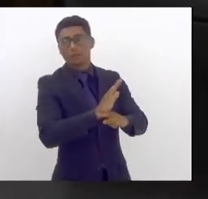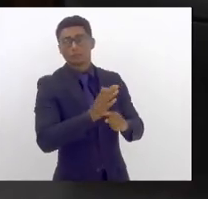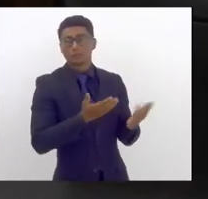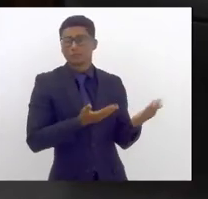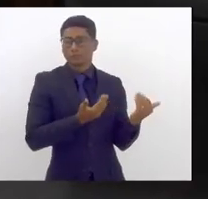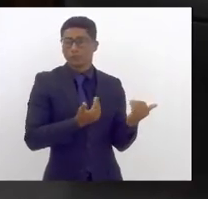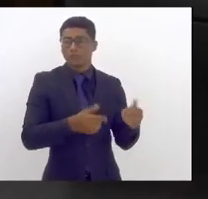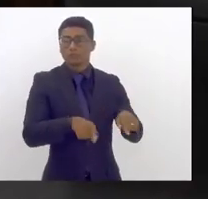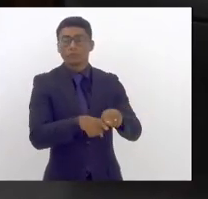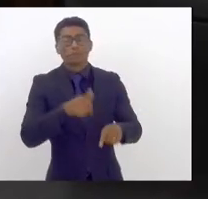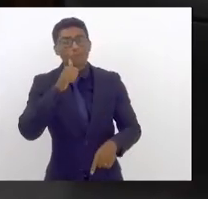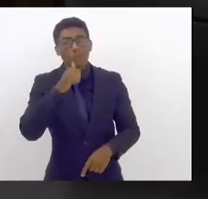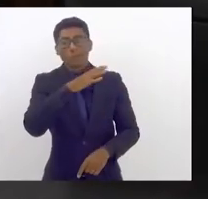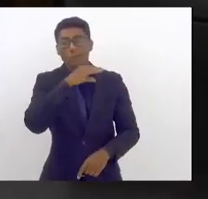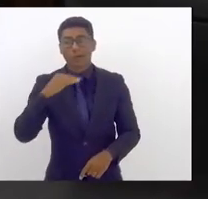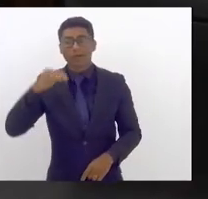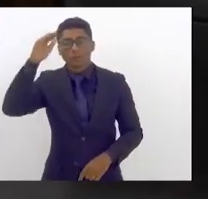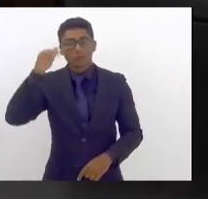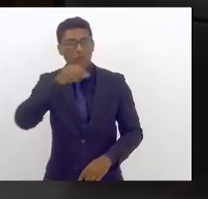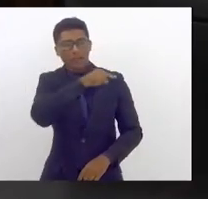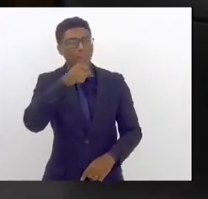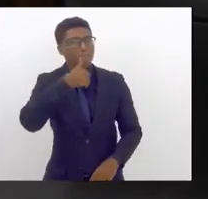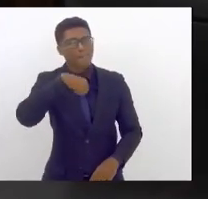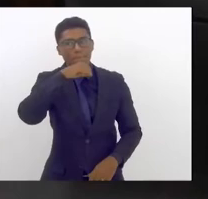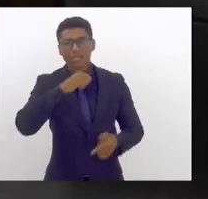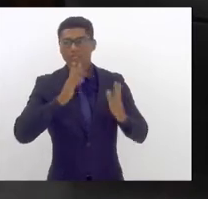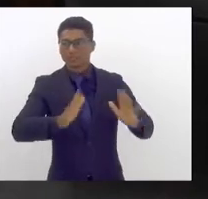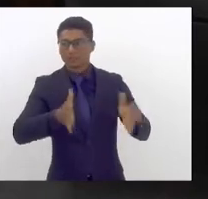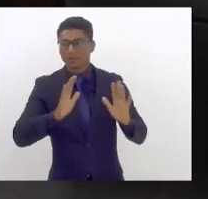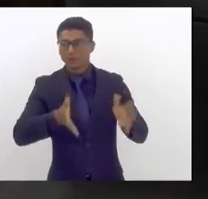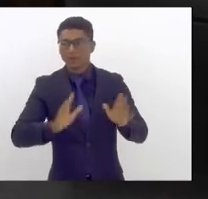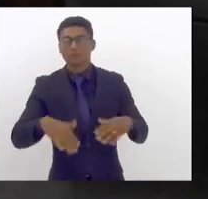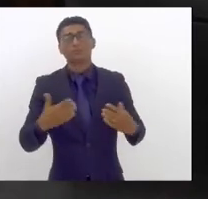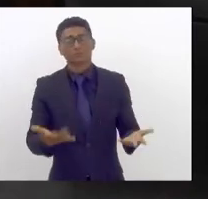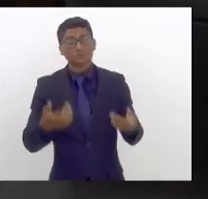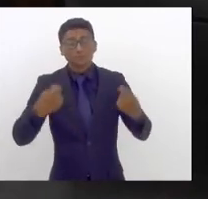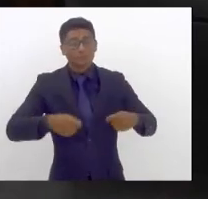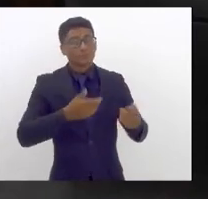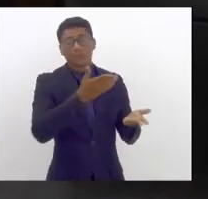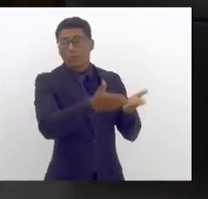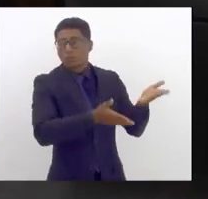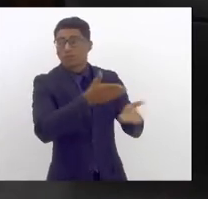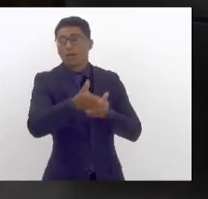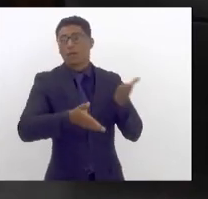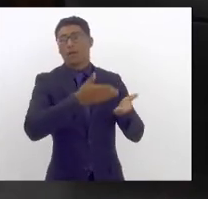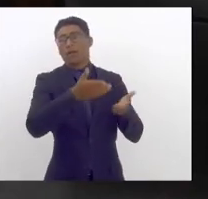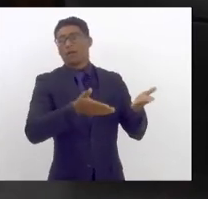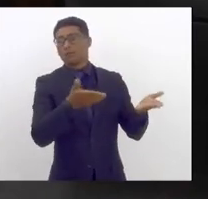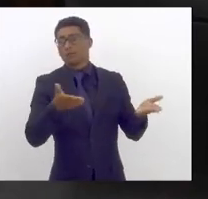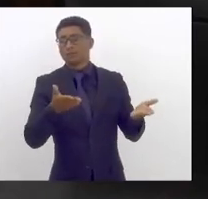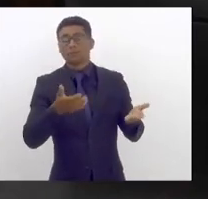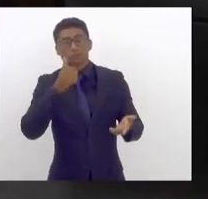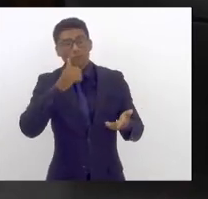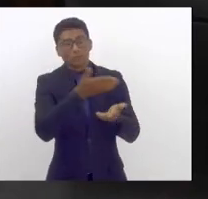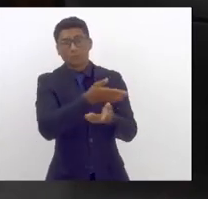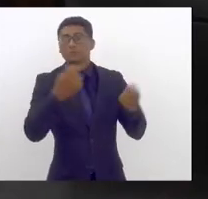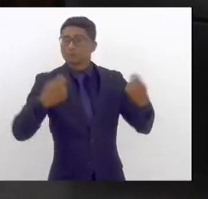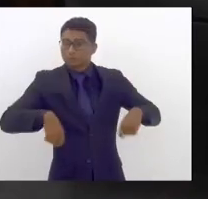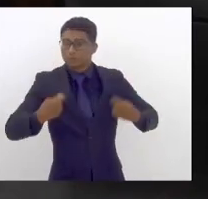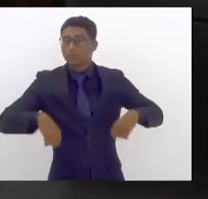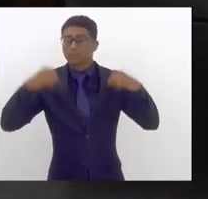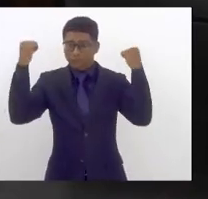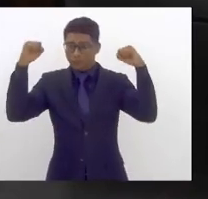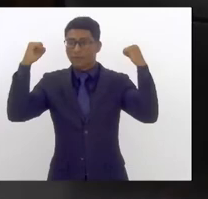e as mulheres as mães de família que a gente precisa Cuidar de quem cuida e essas mulheres precisam voltar a fazer sua atividade